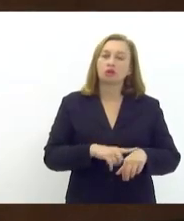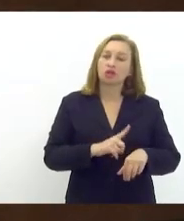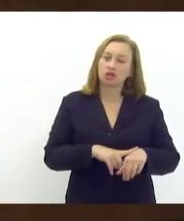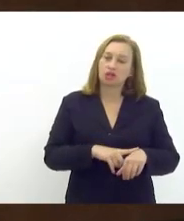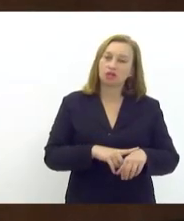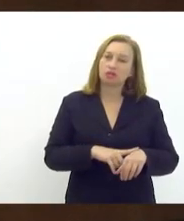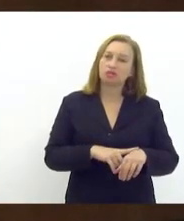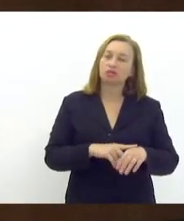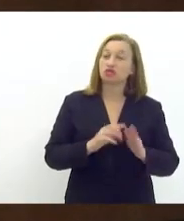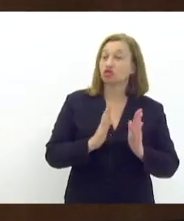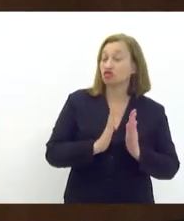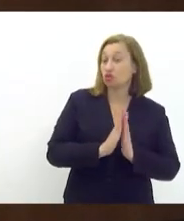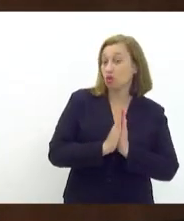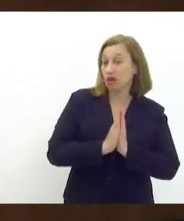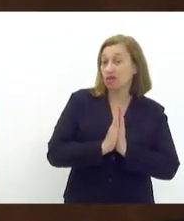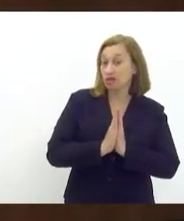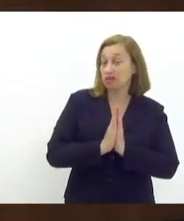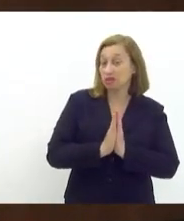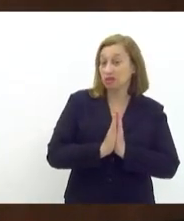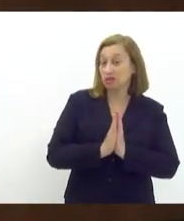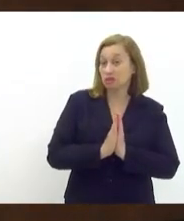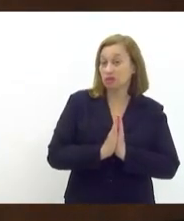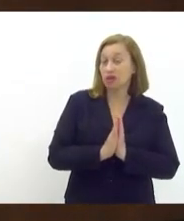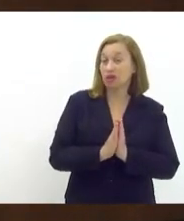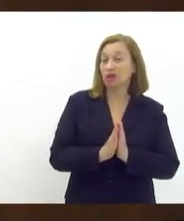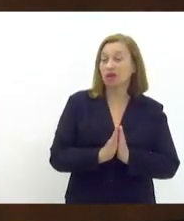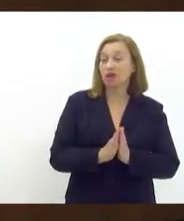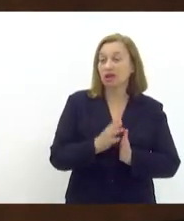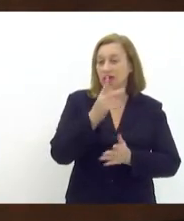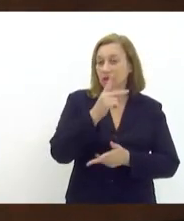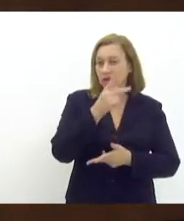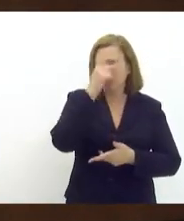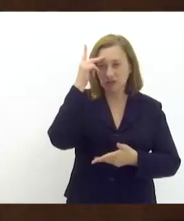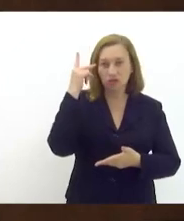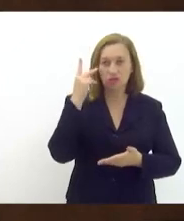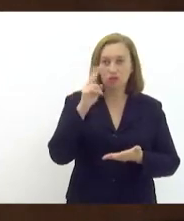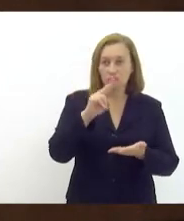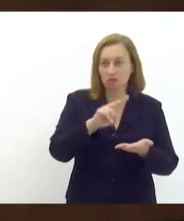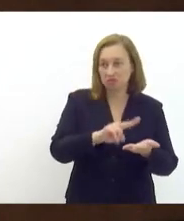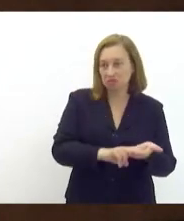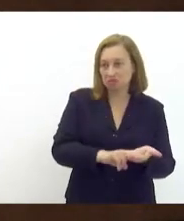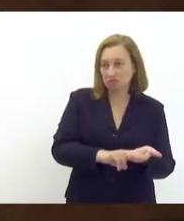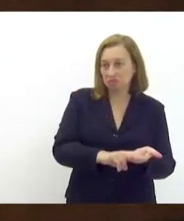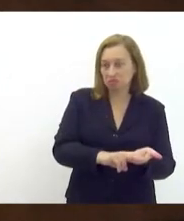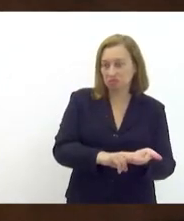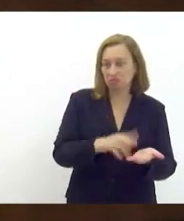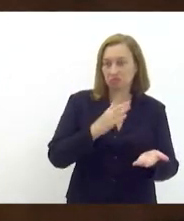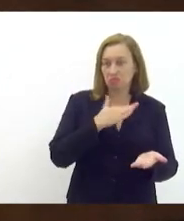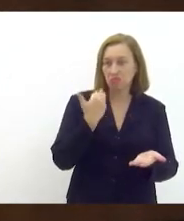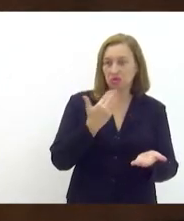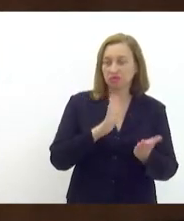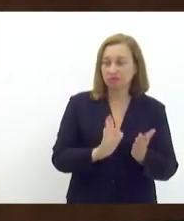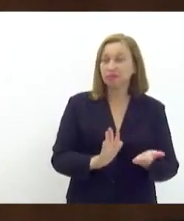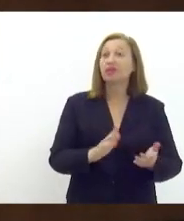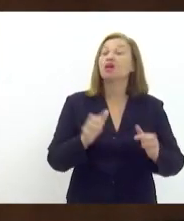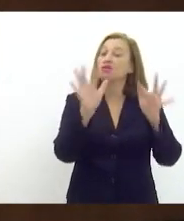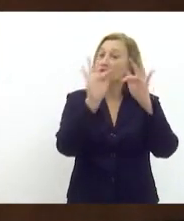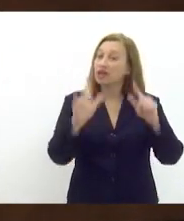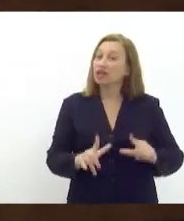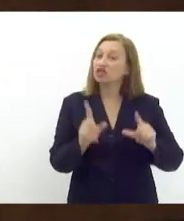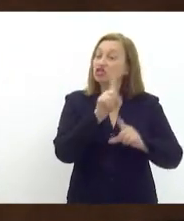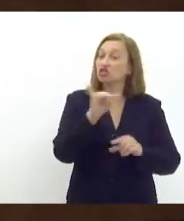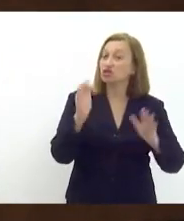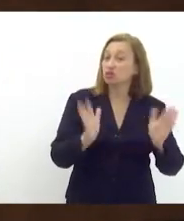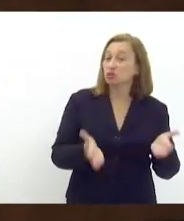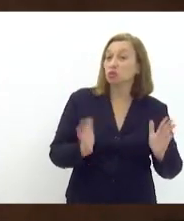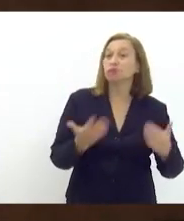as orações em relação àquele corpo que será devidamente enterrado mas eu fico feliz no dia de hoje